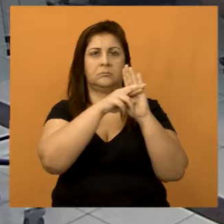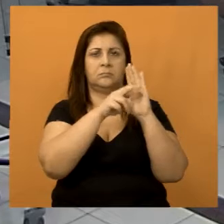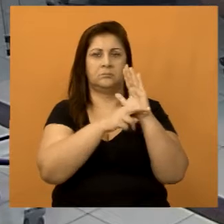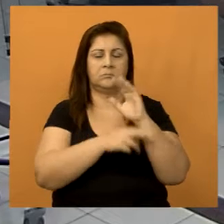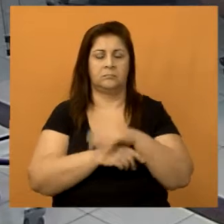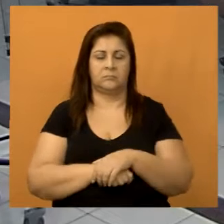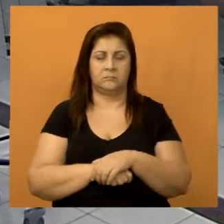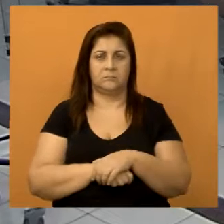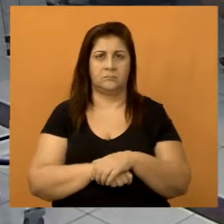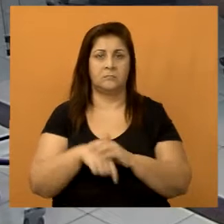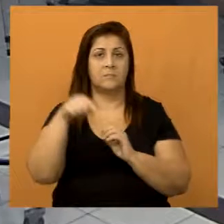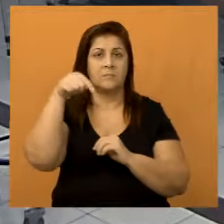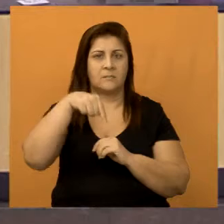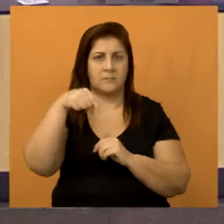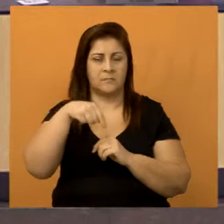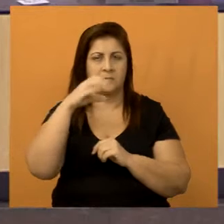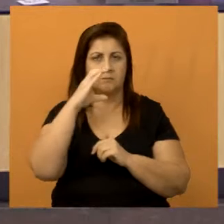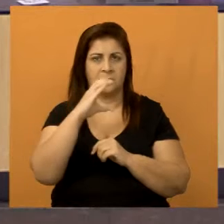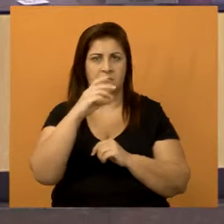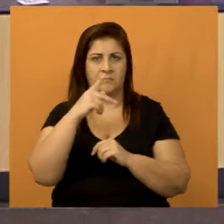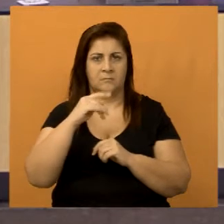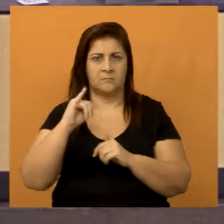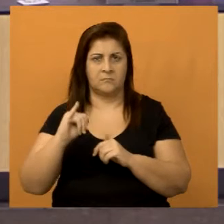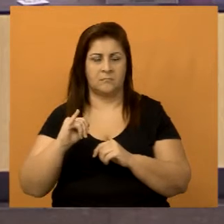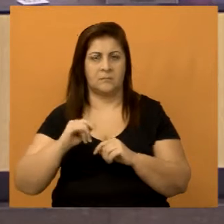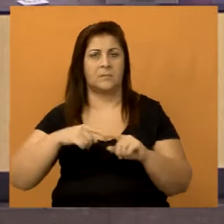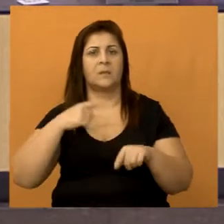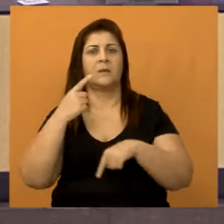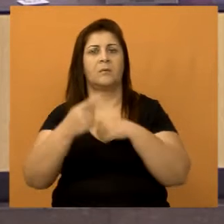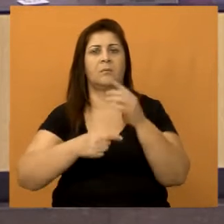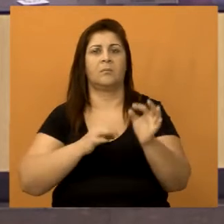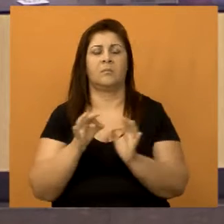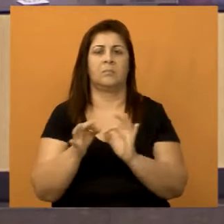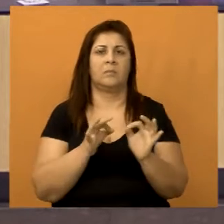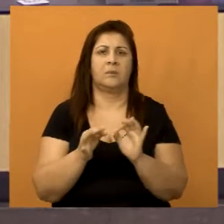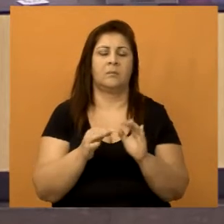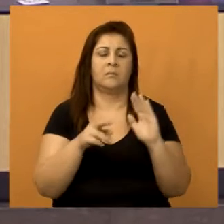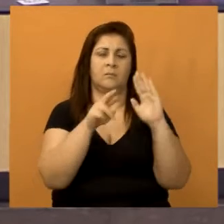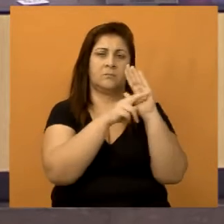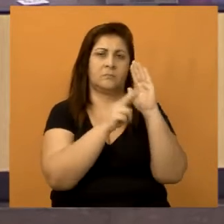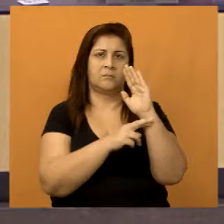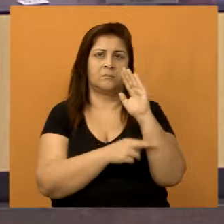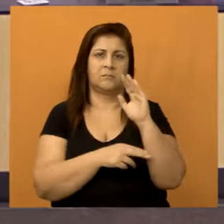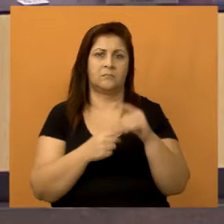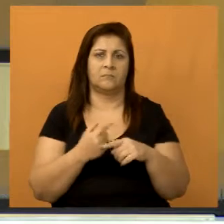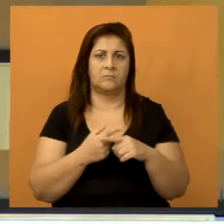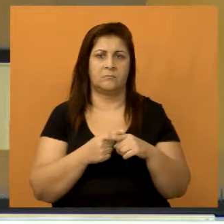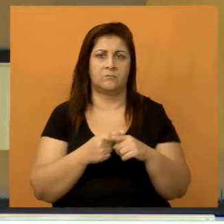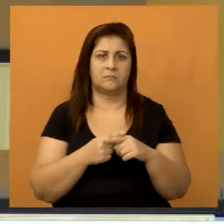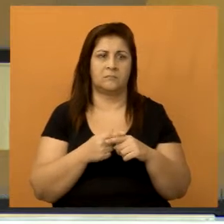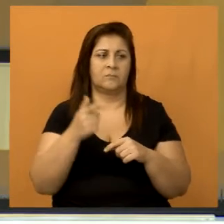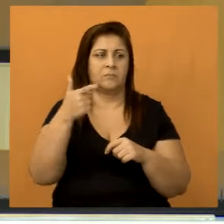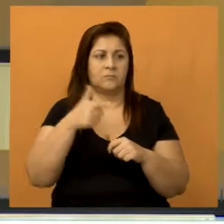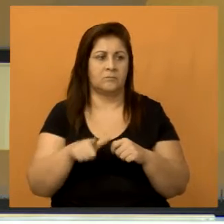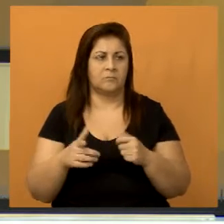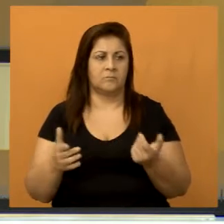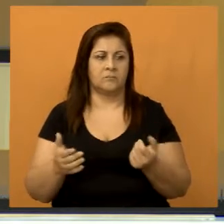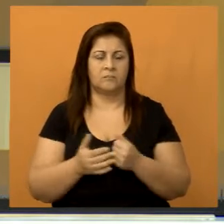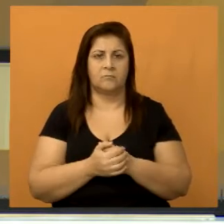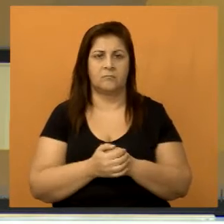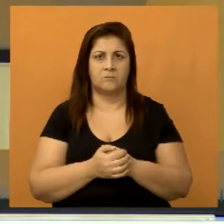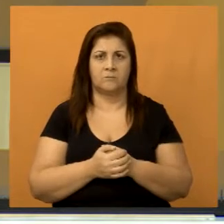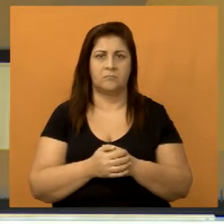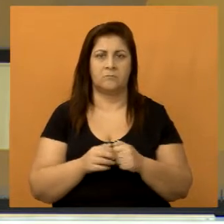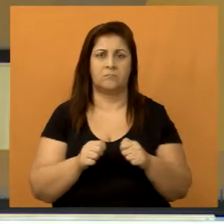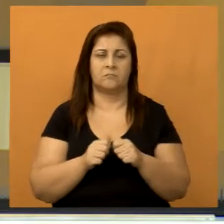Para essa CPI. Agora nós temos que pôr no regimento, porque na próxima, se não tiver no regimento, eu vou pautar da mesma